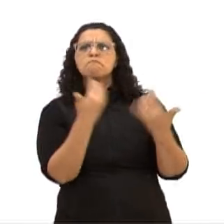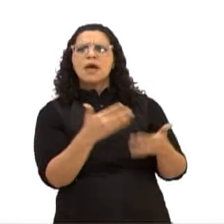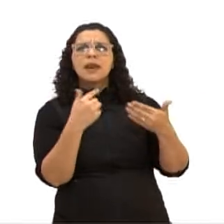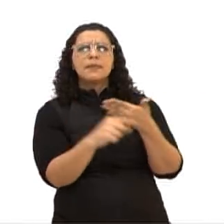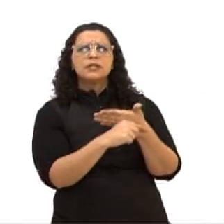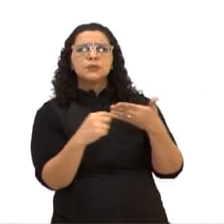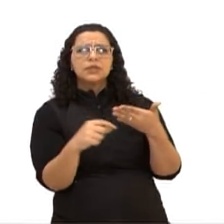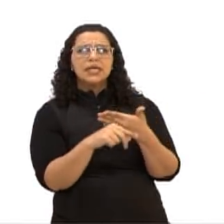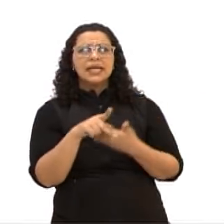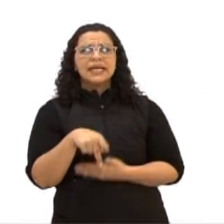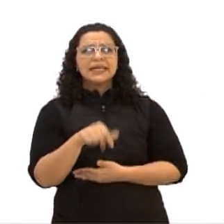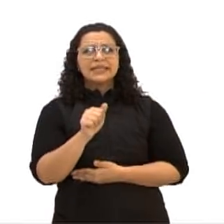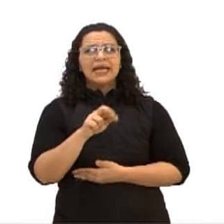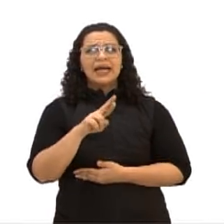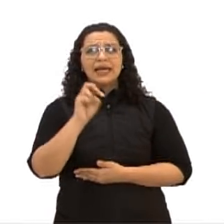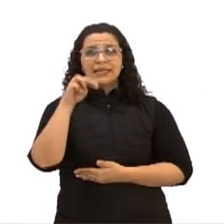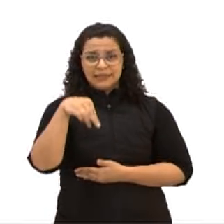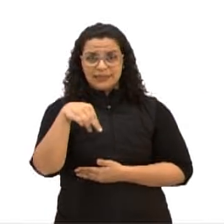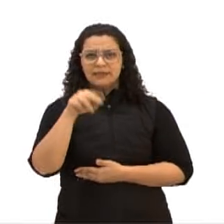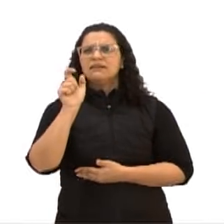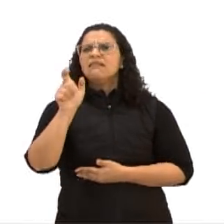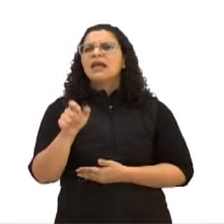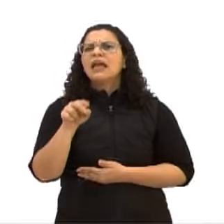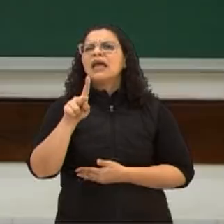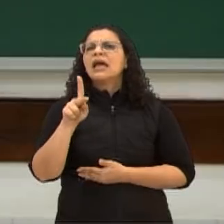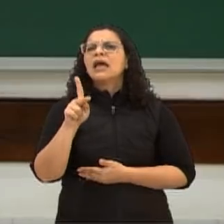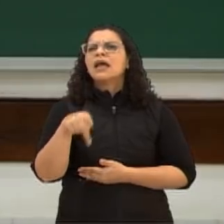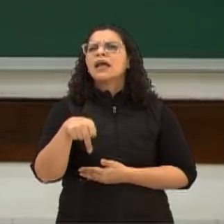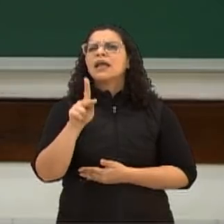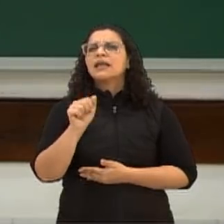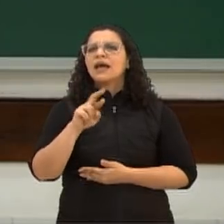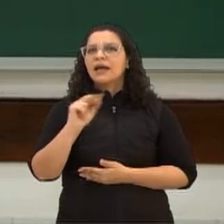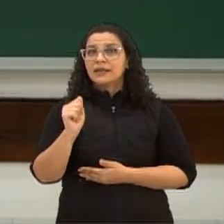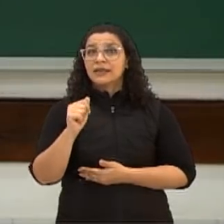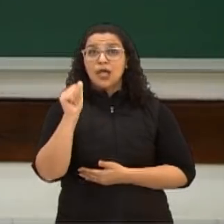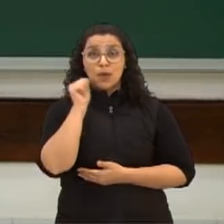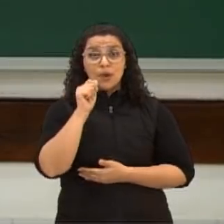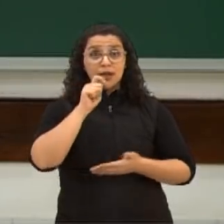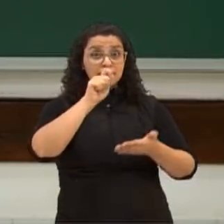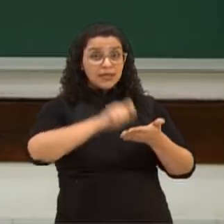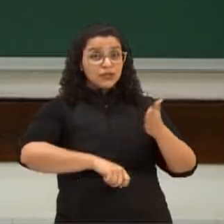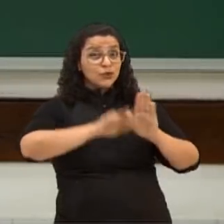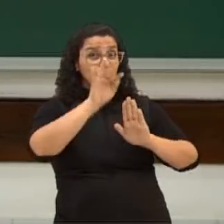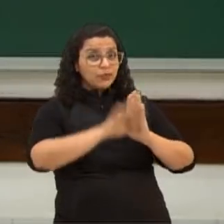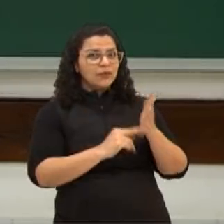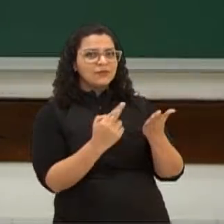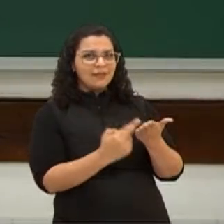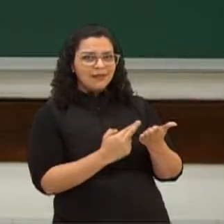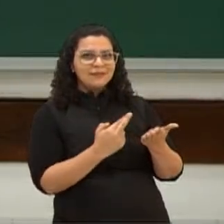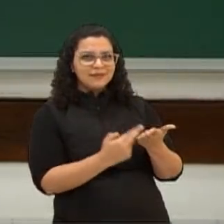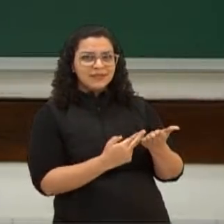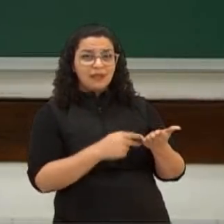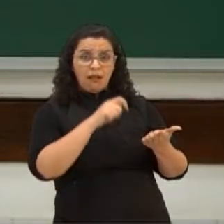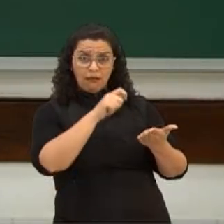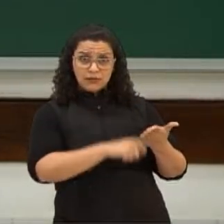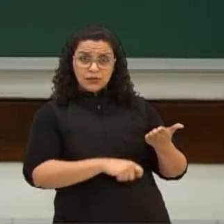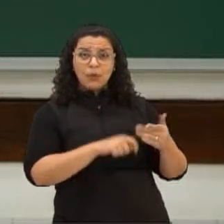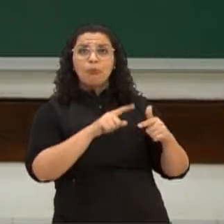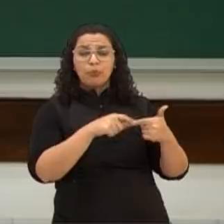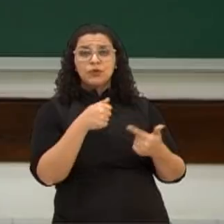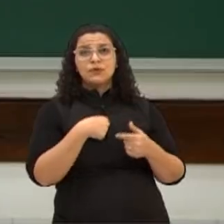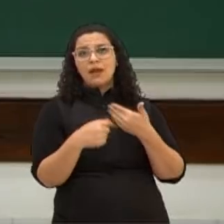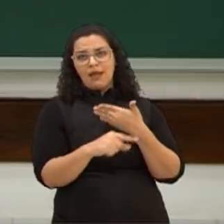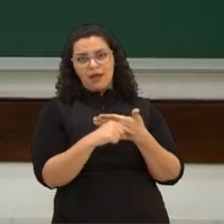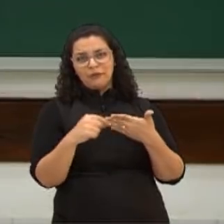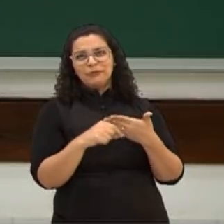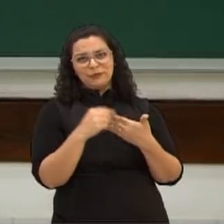a Karen Hoeck. Quem seria essa Karen Hoeck? A pessoa que assinou o texto. E se tem uma assinatura de texto,